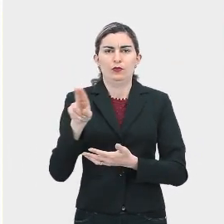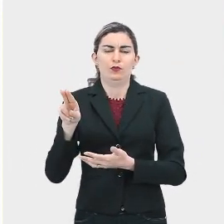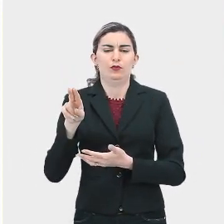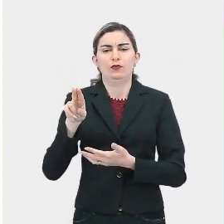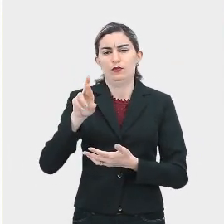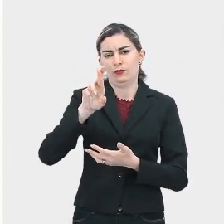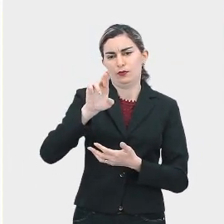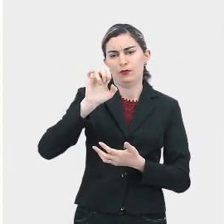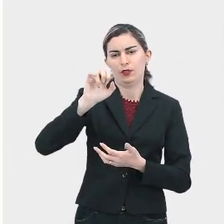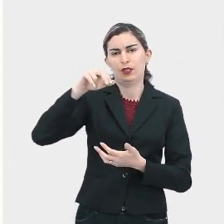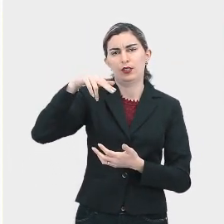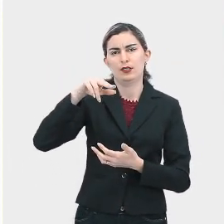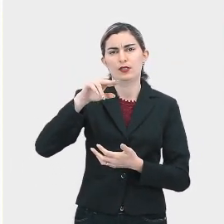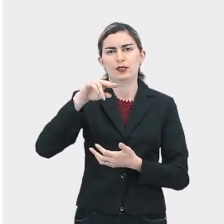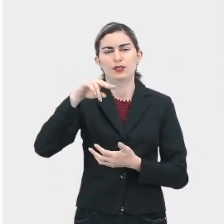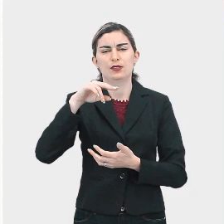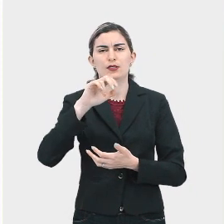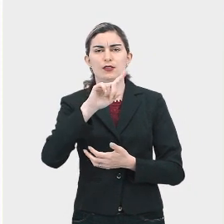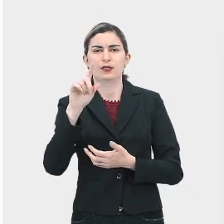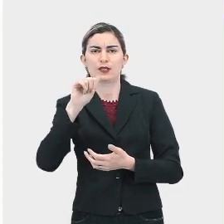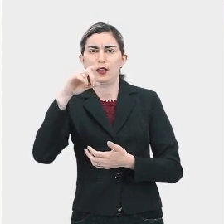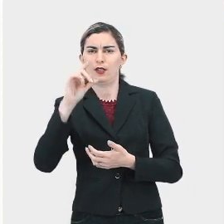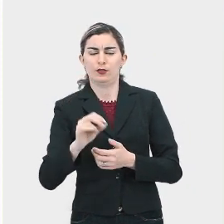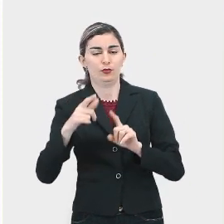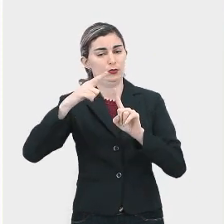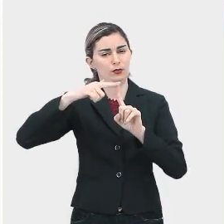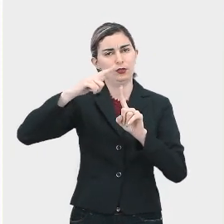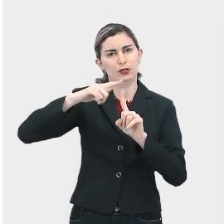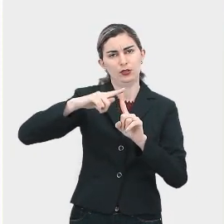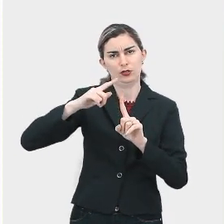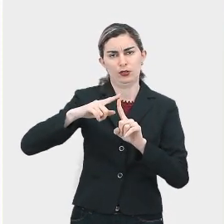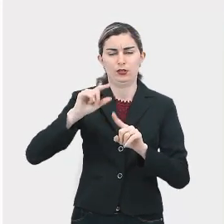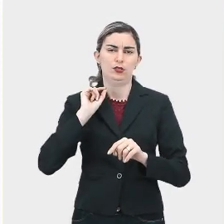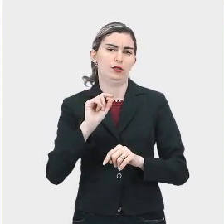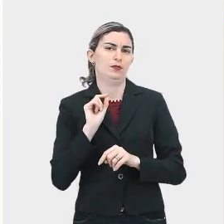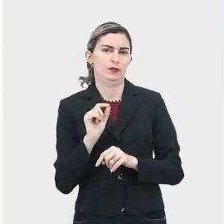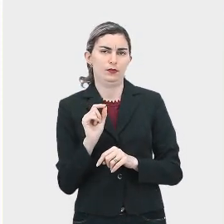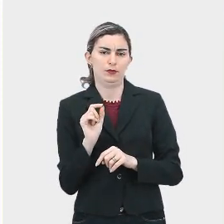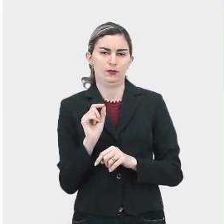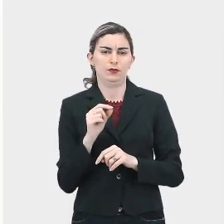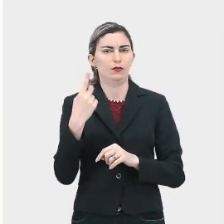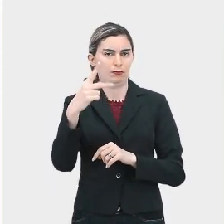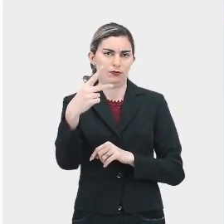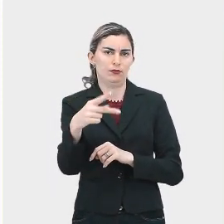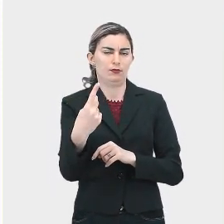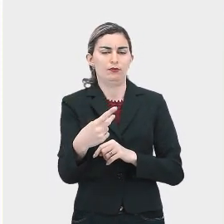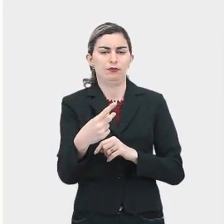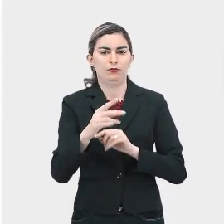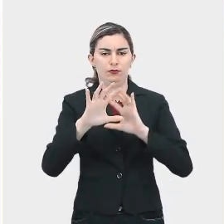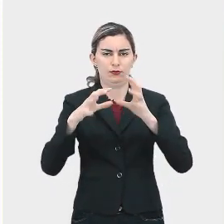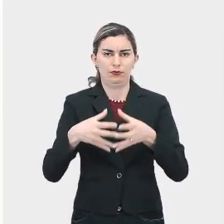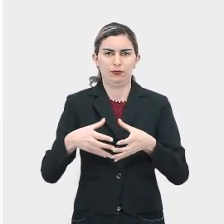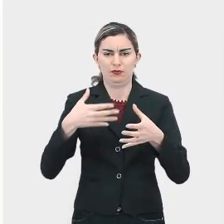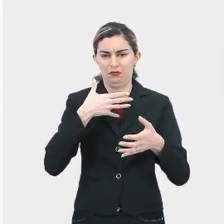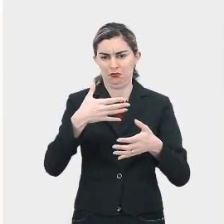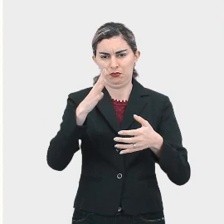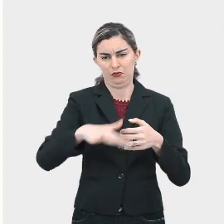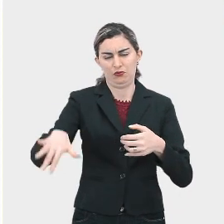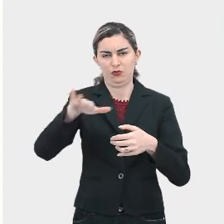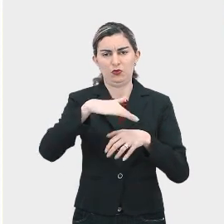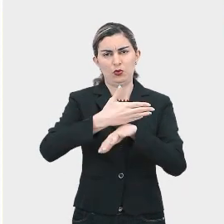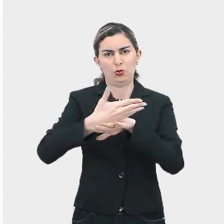de reizado. Ela é uma dança típica desse ciclo